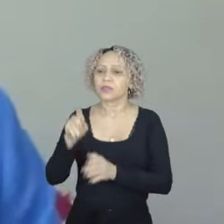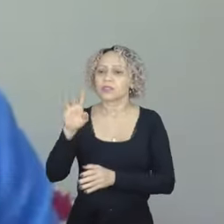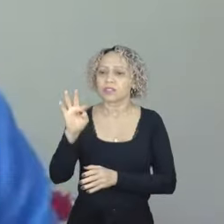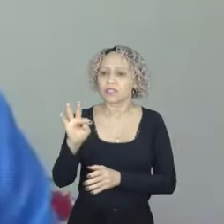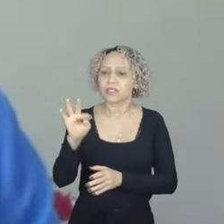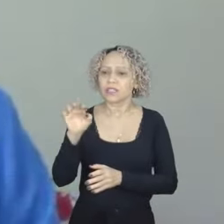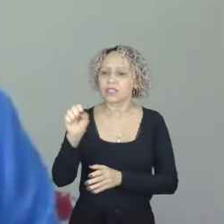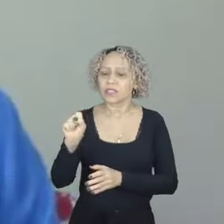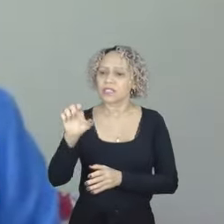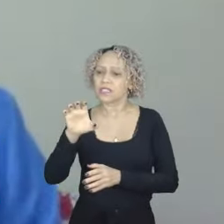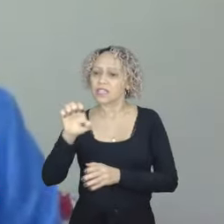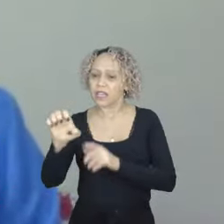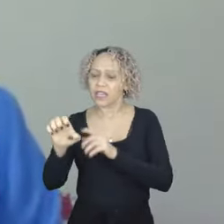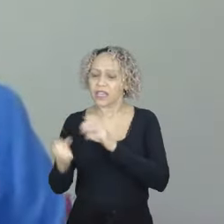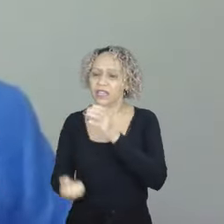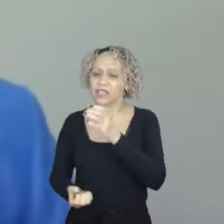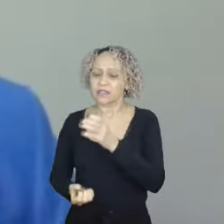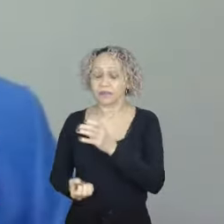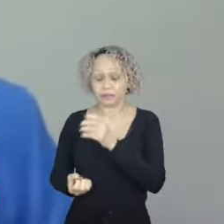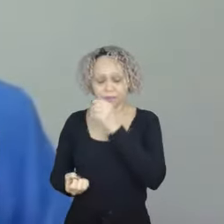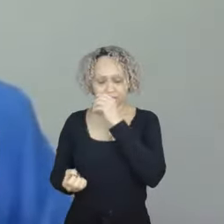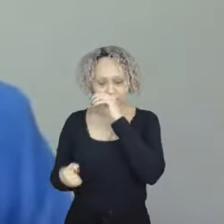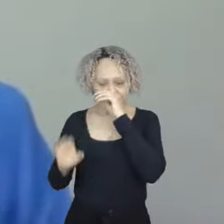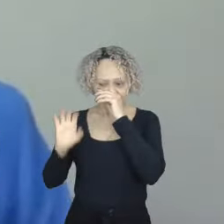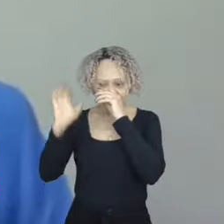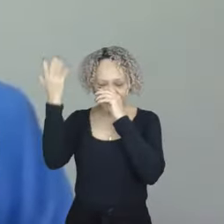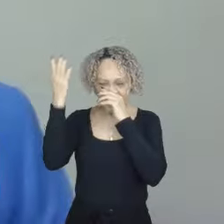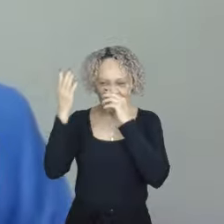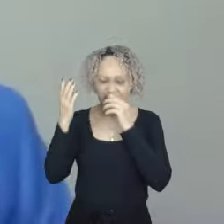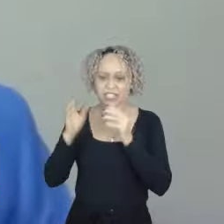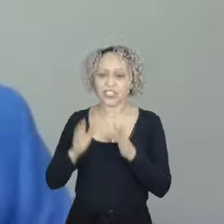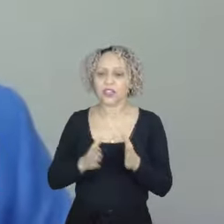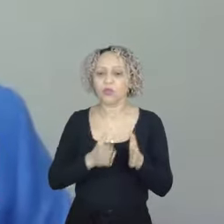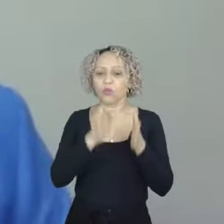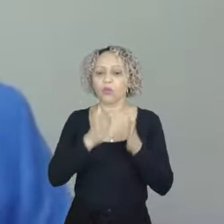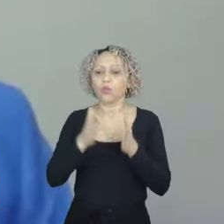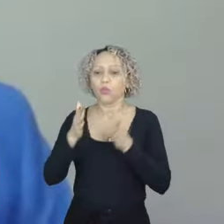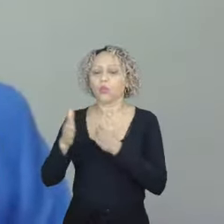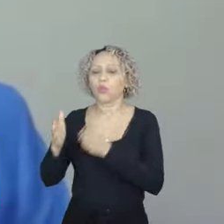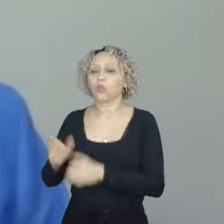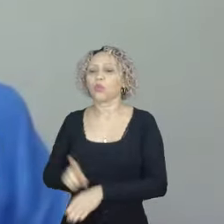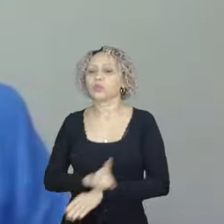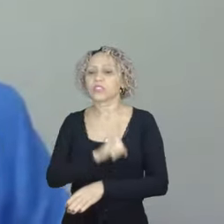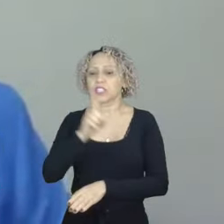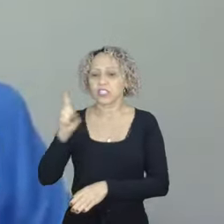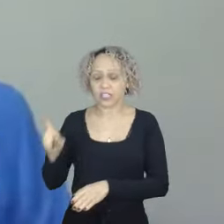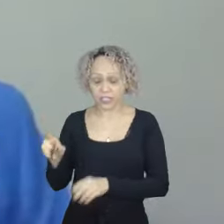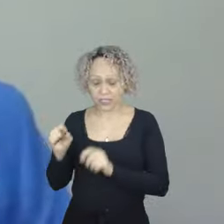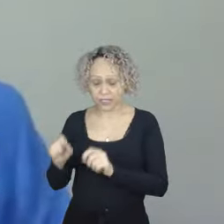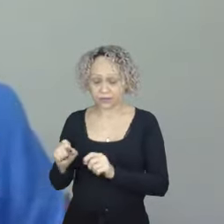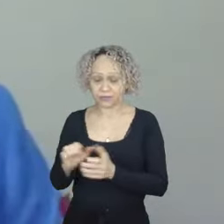criou algumas outras datas no sentido de agilizar